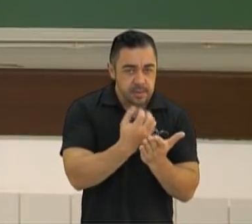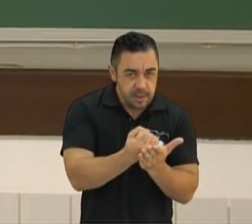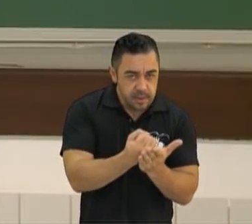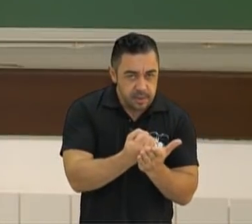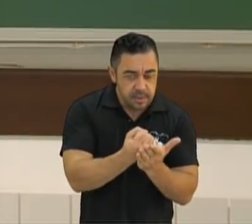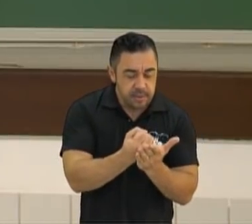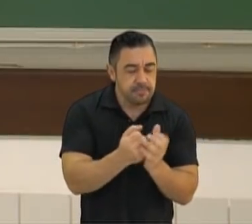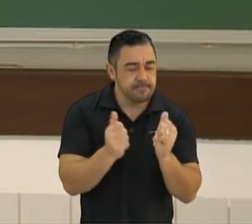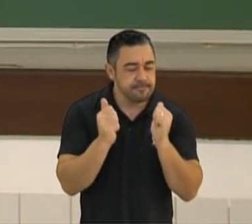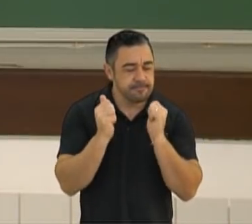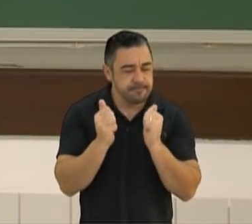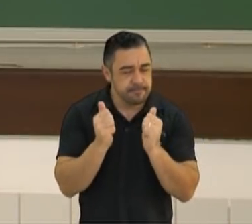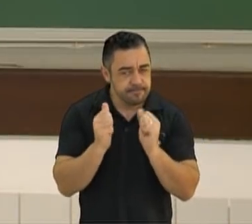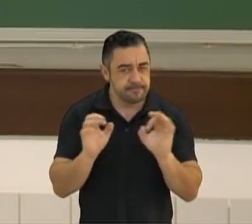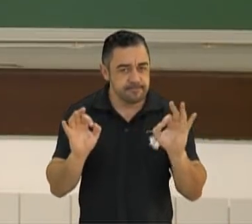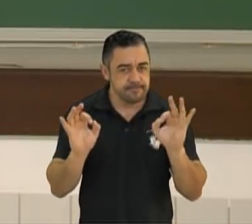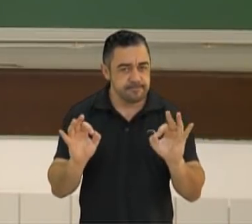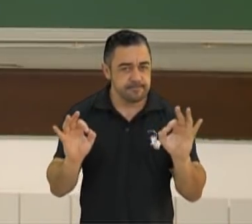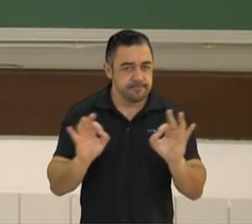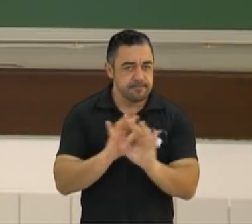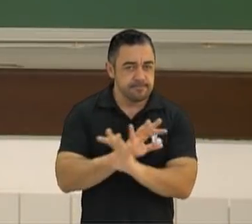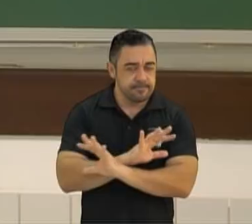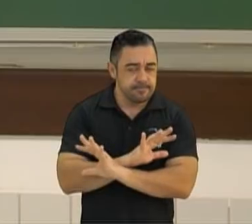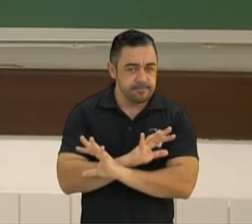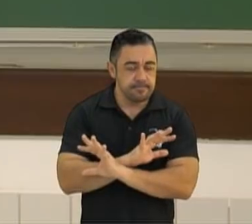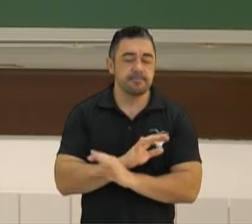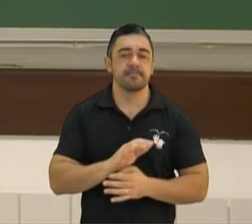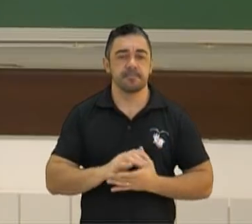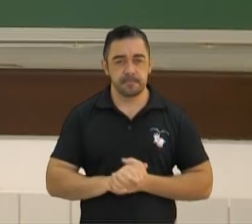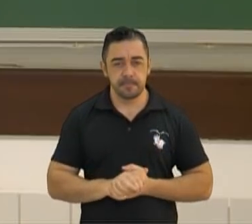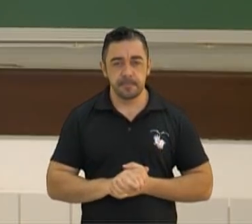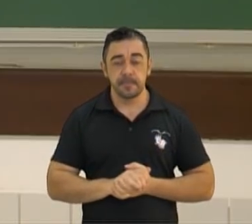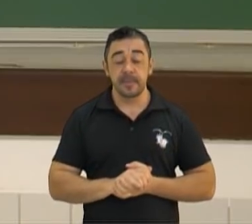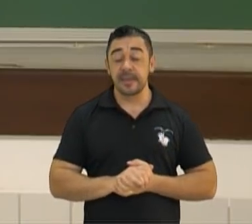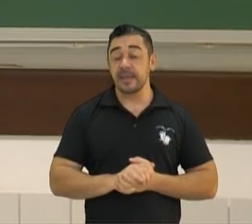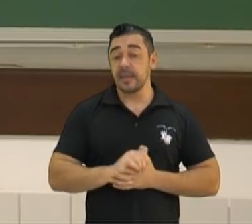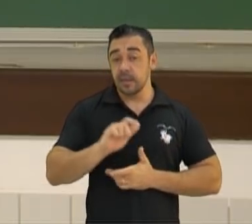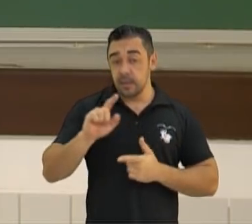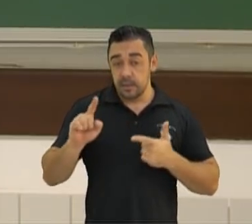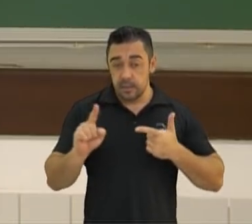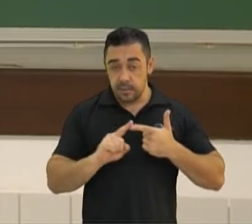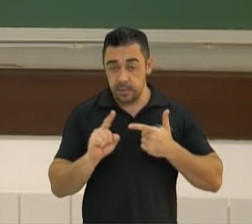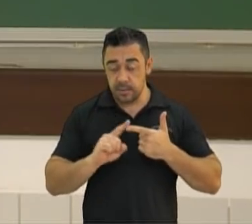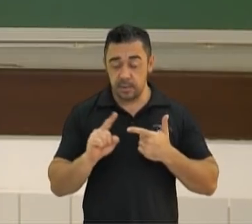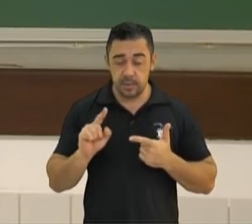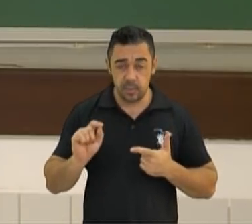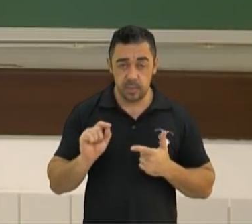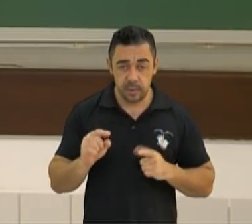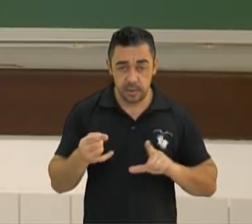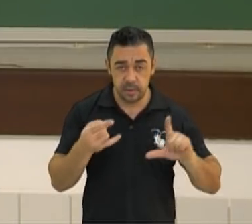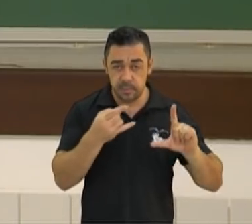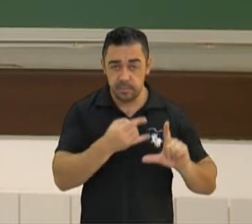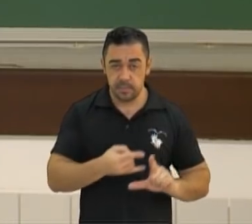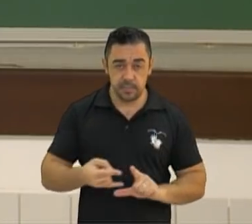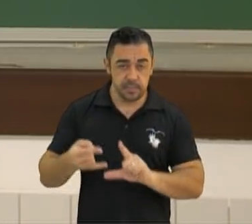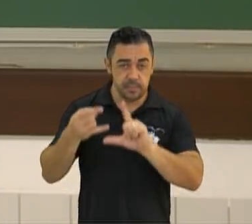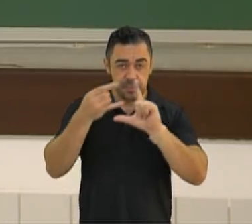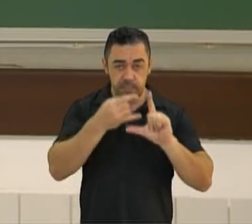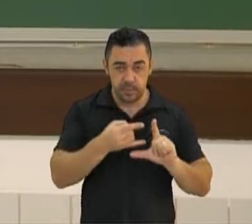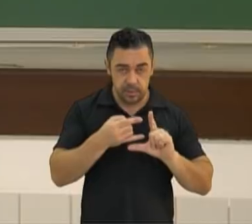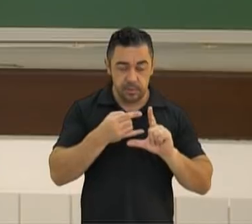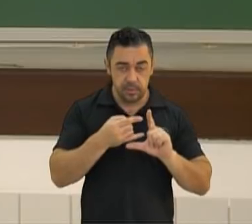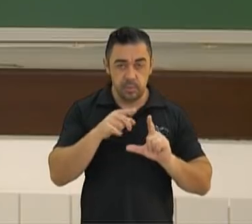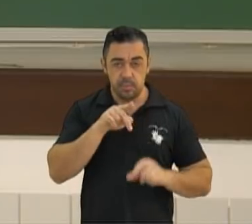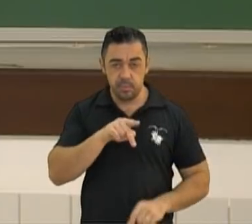em enviar é que você garante a sua presença, tudo bem? Outro recado importante é com relação às aulas